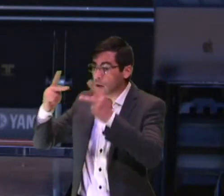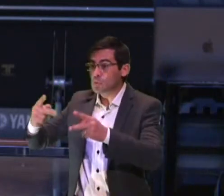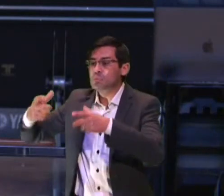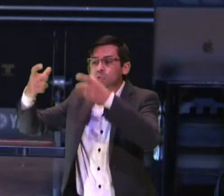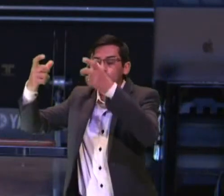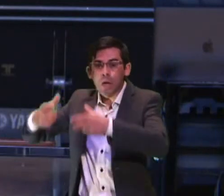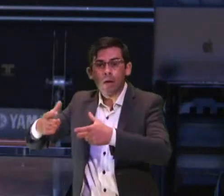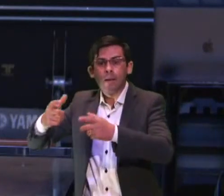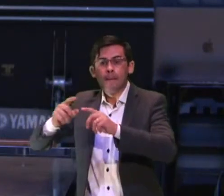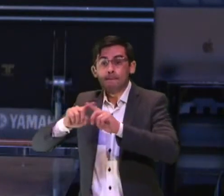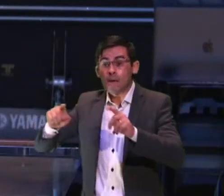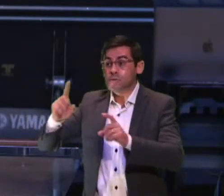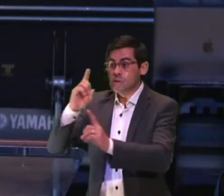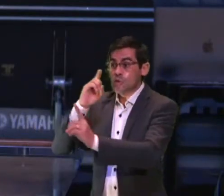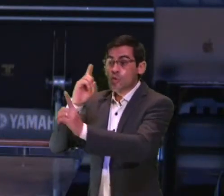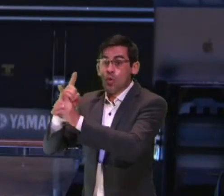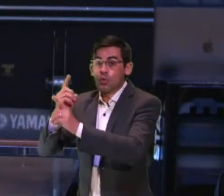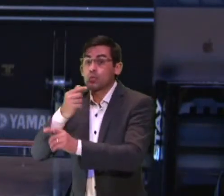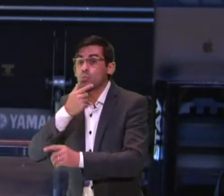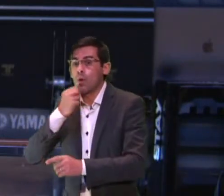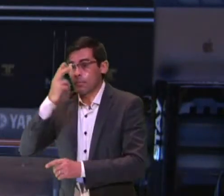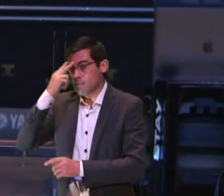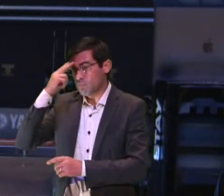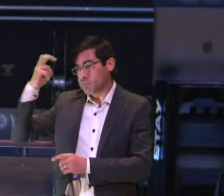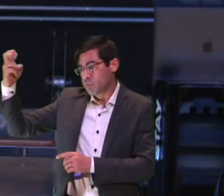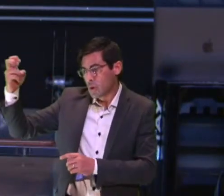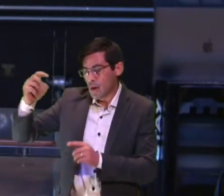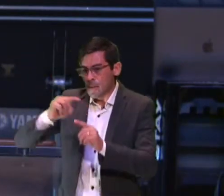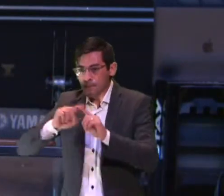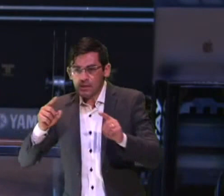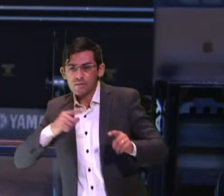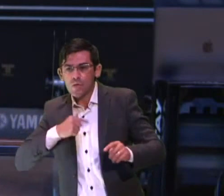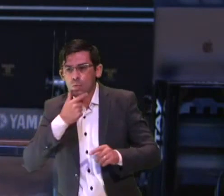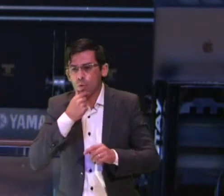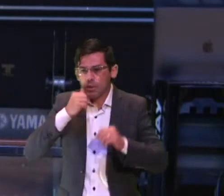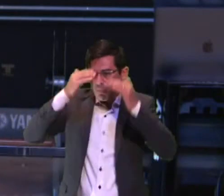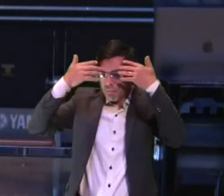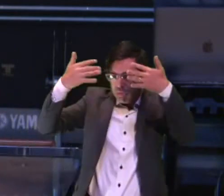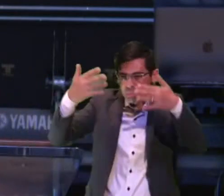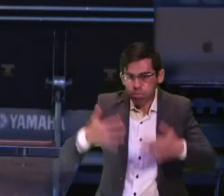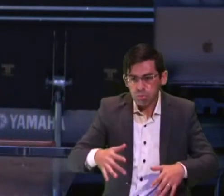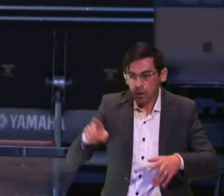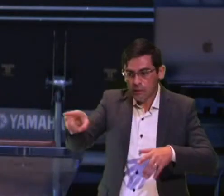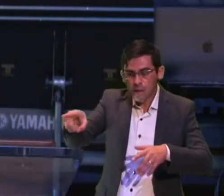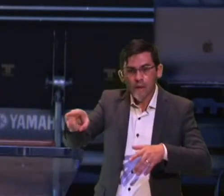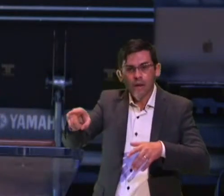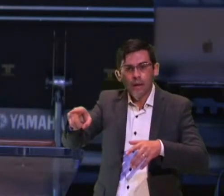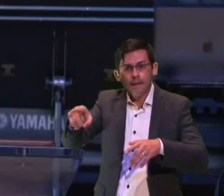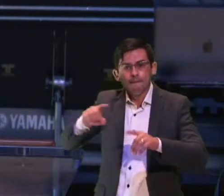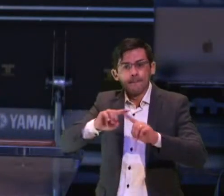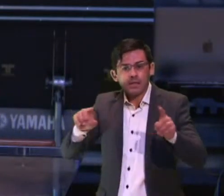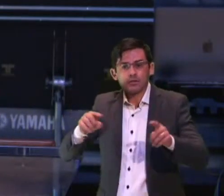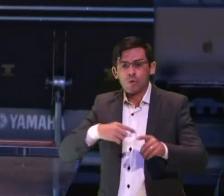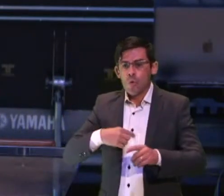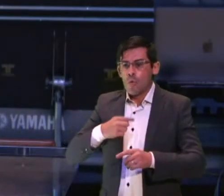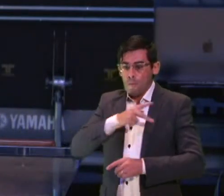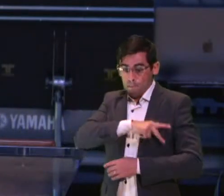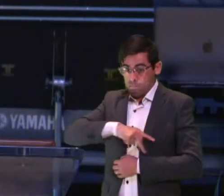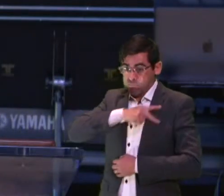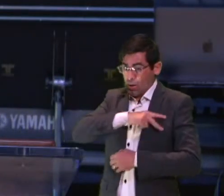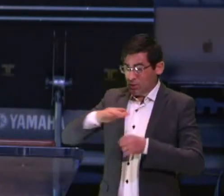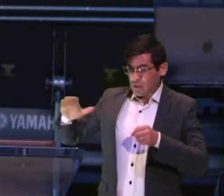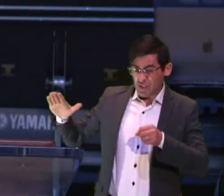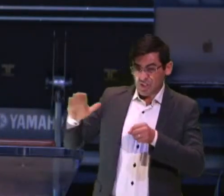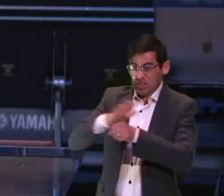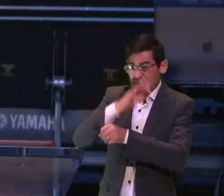e ele mais um mágico, ficava tentando confundir, mas aquele homem, cheio do Espírito Santo, Paulo,